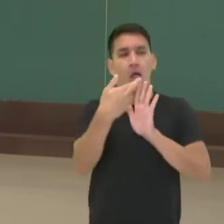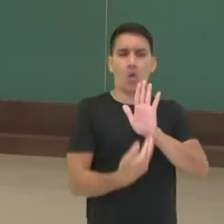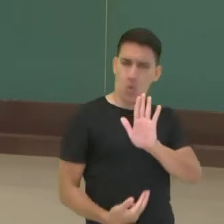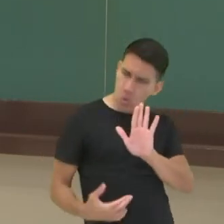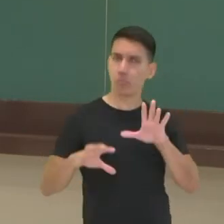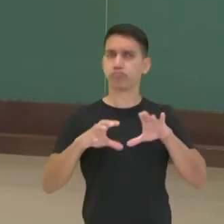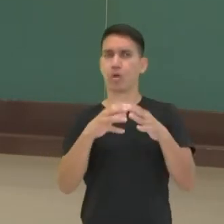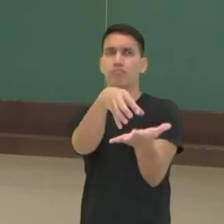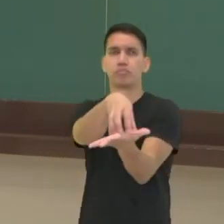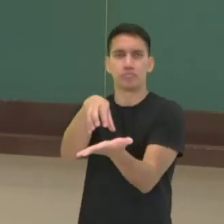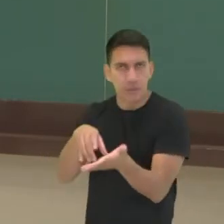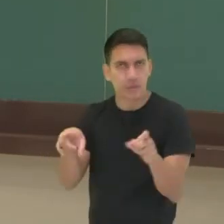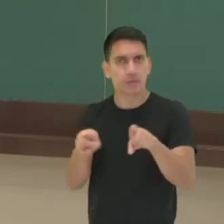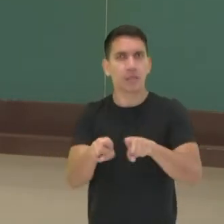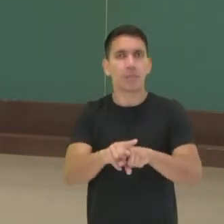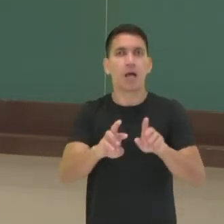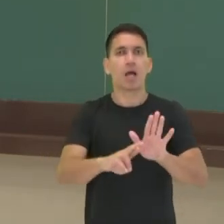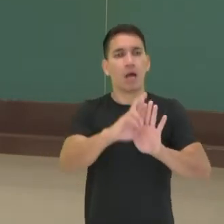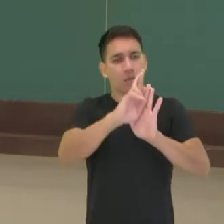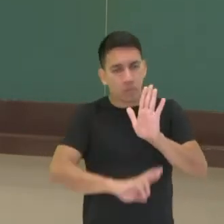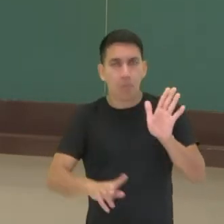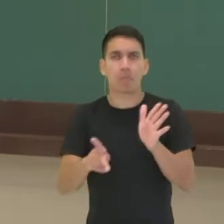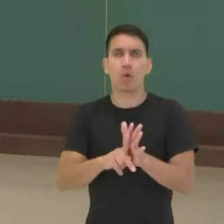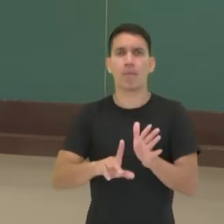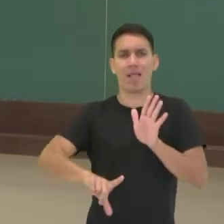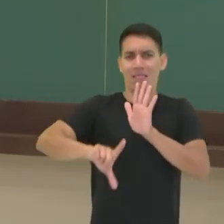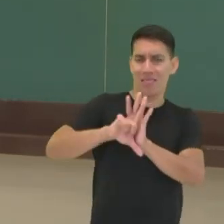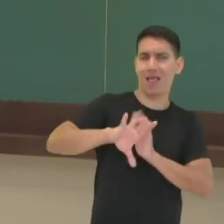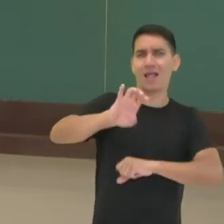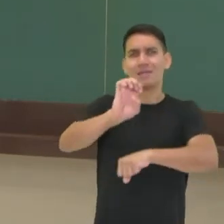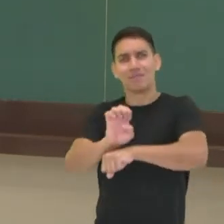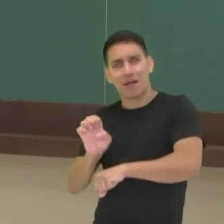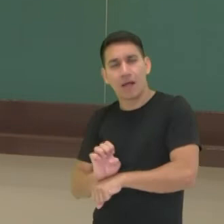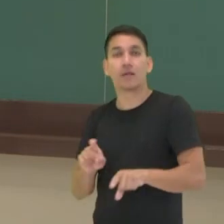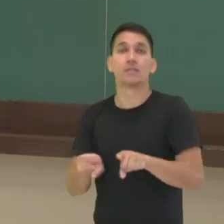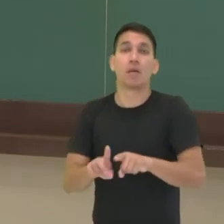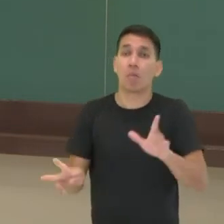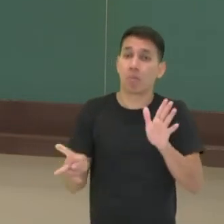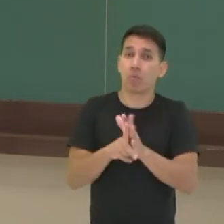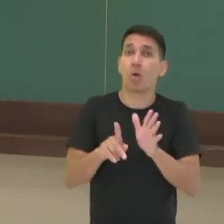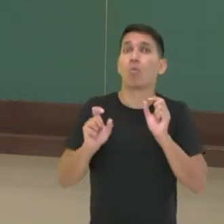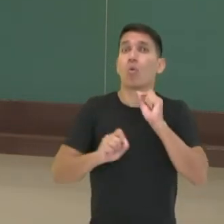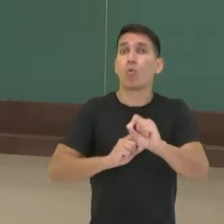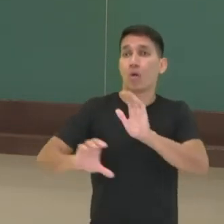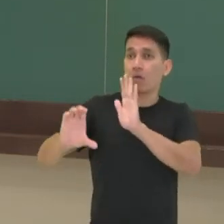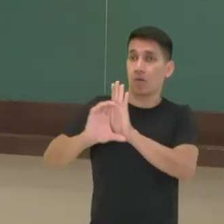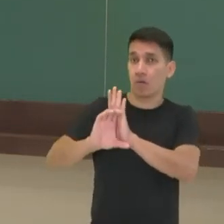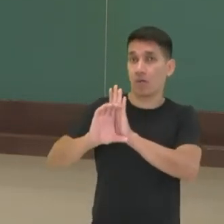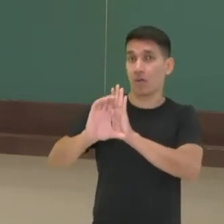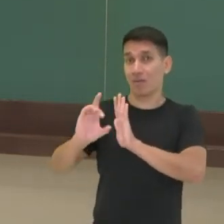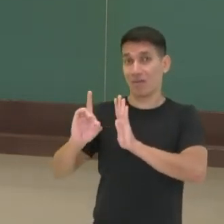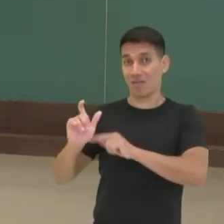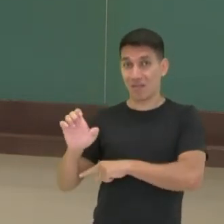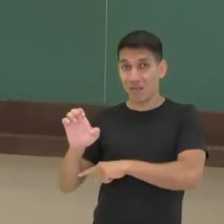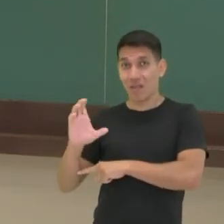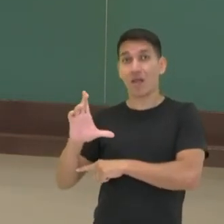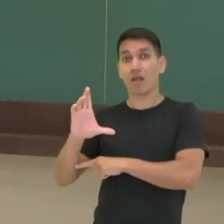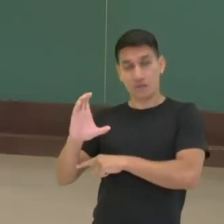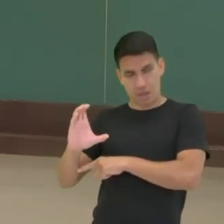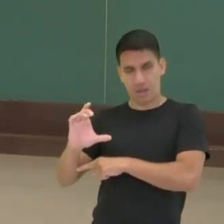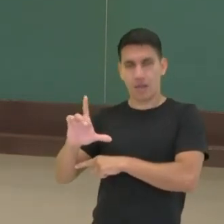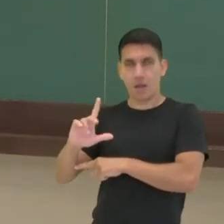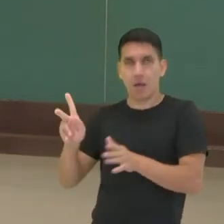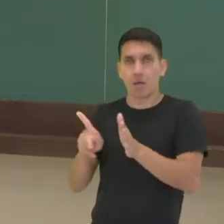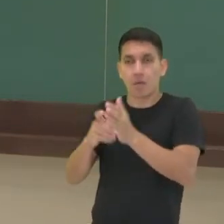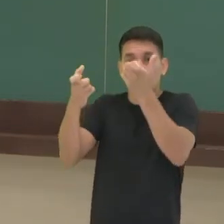conselhos, resoluções estaduais, leis estaduais e o próprio Código de Defesa do Consumidor fala disso,